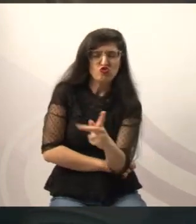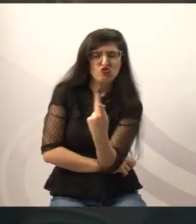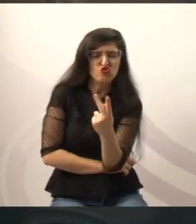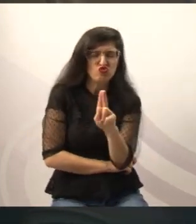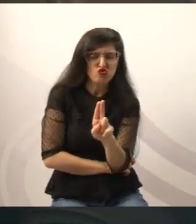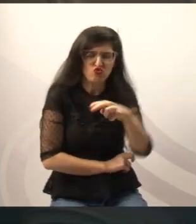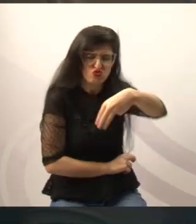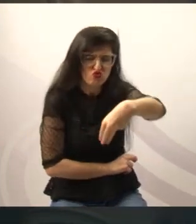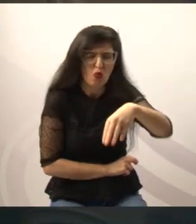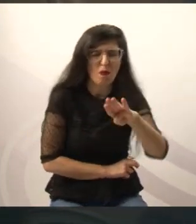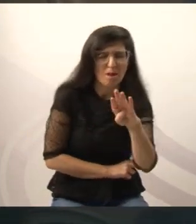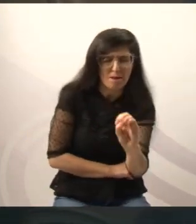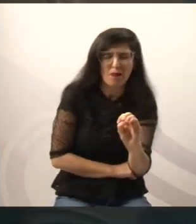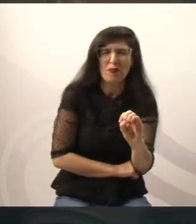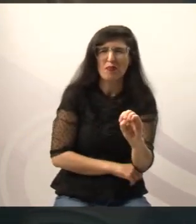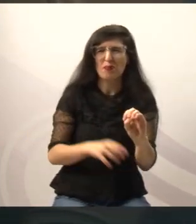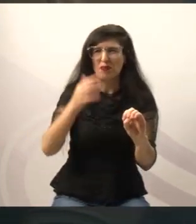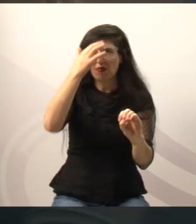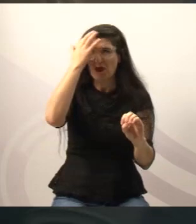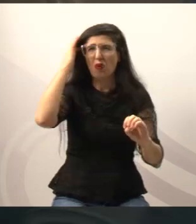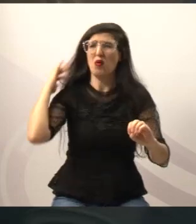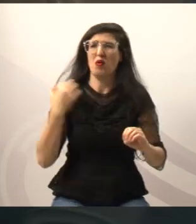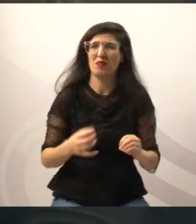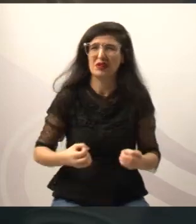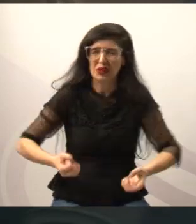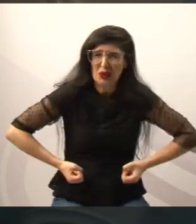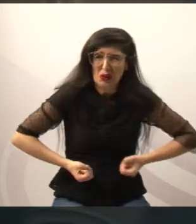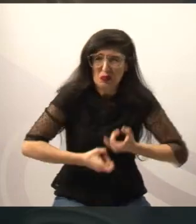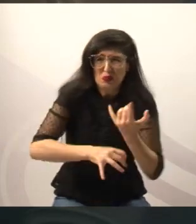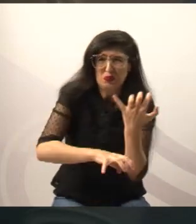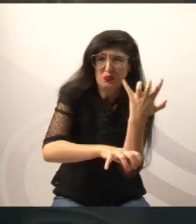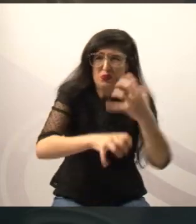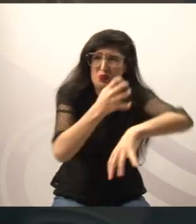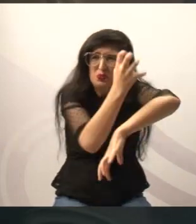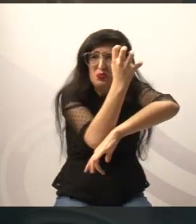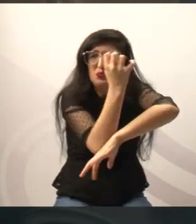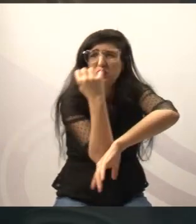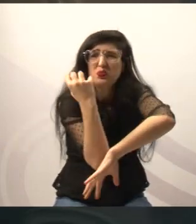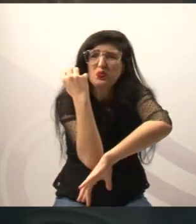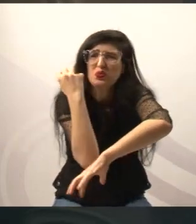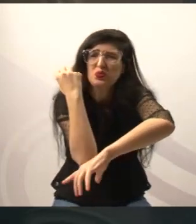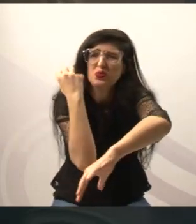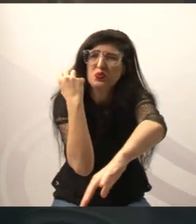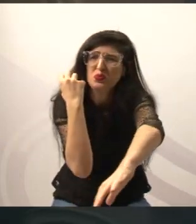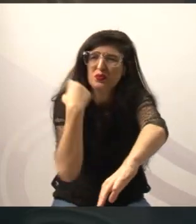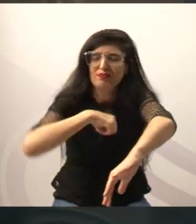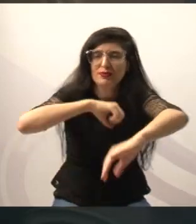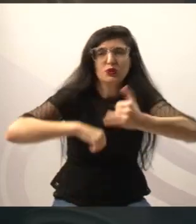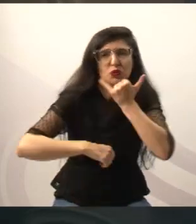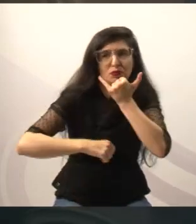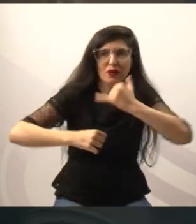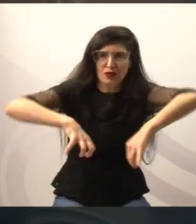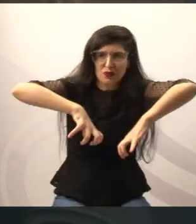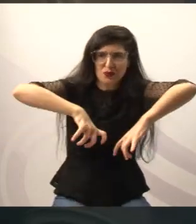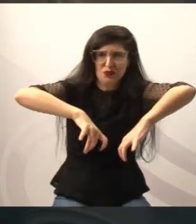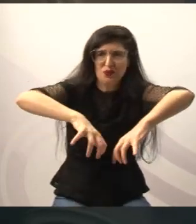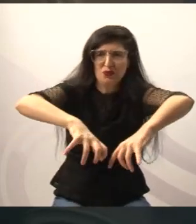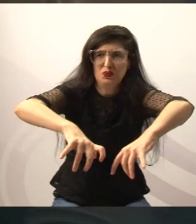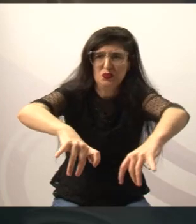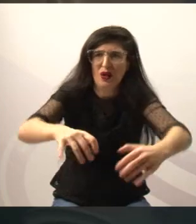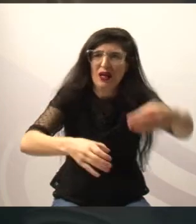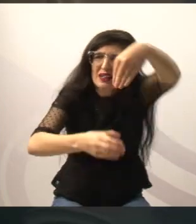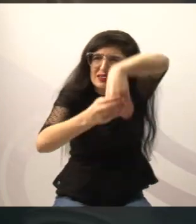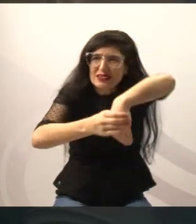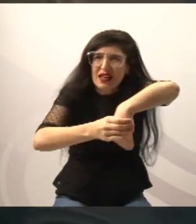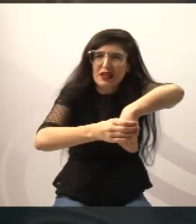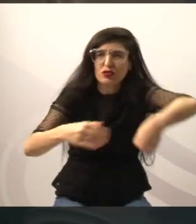material que contamina os mananciais, contamina o curso do rio e ao mesmo tempo ele é um produto